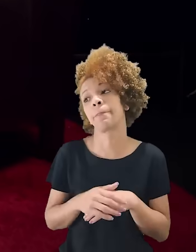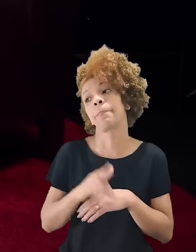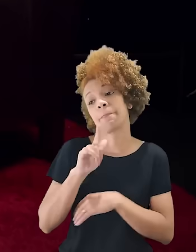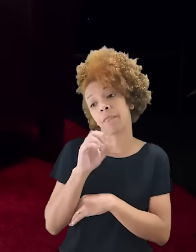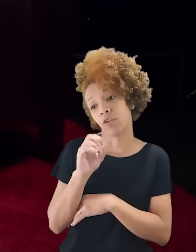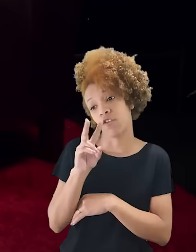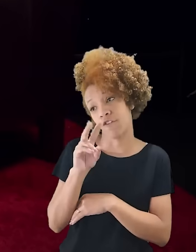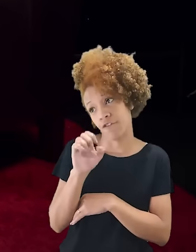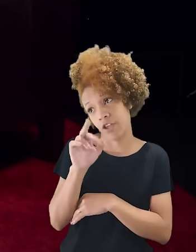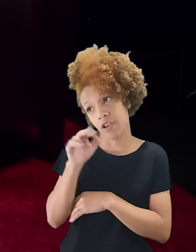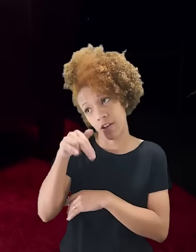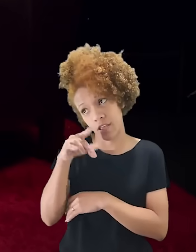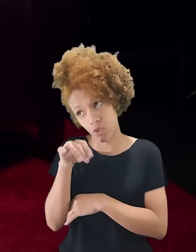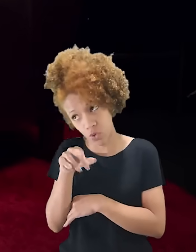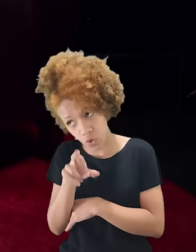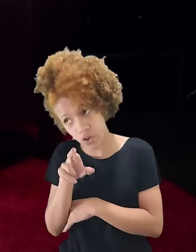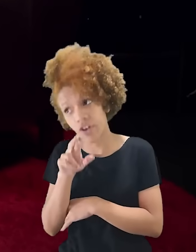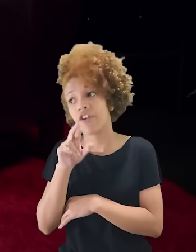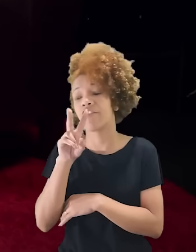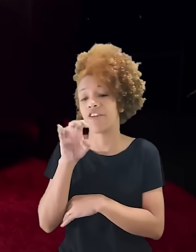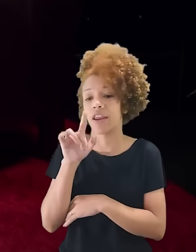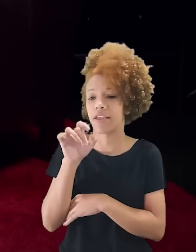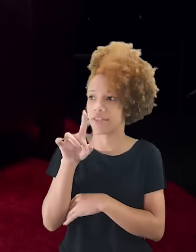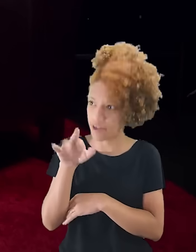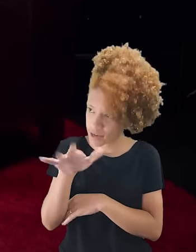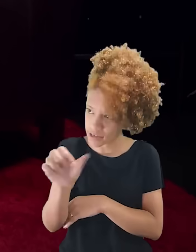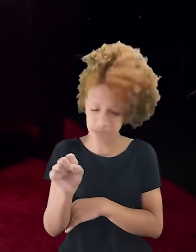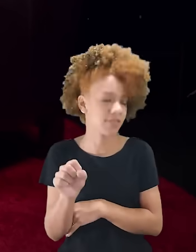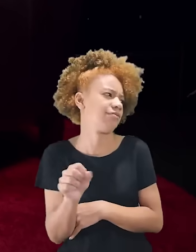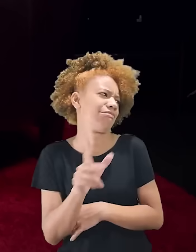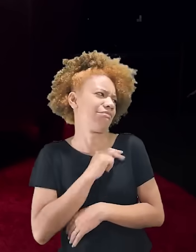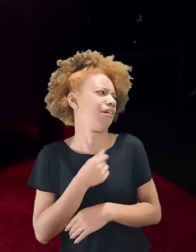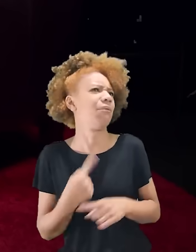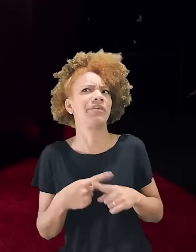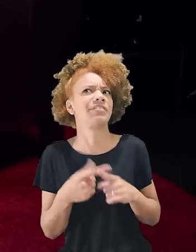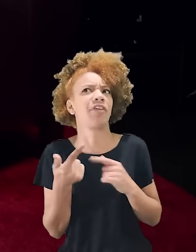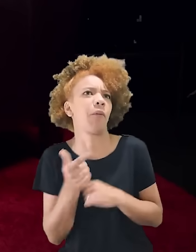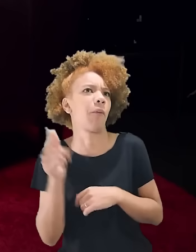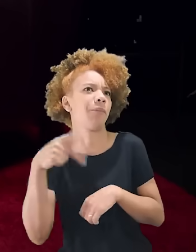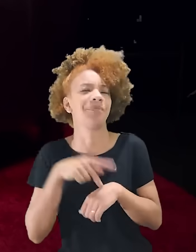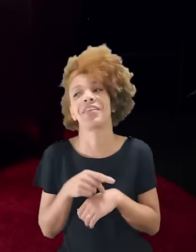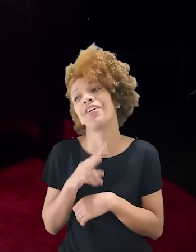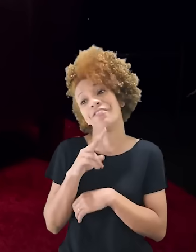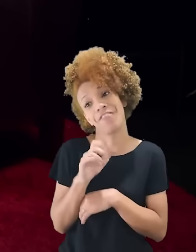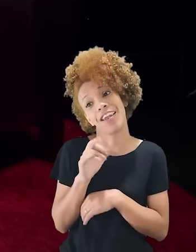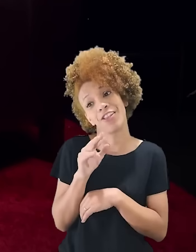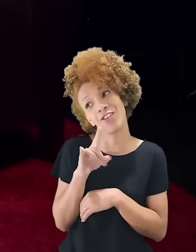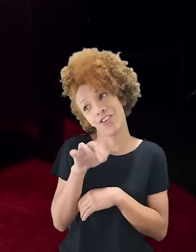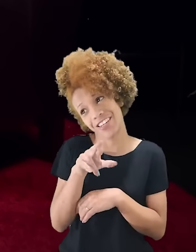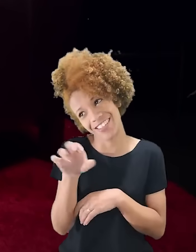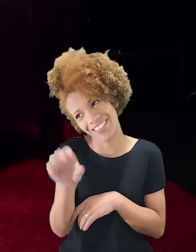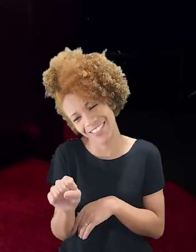Governador Valadares Por que que você não tá lá fora porque Governador Valadares é o lugar que as pessoas nascem para morar fora vala dólares é o vala